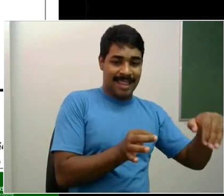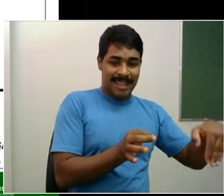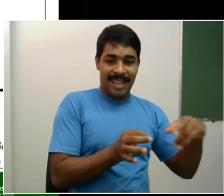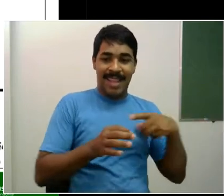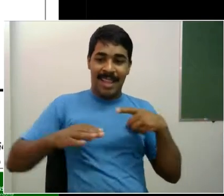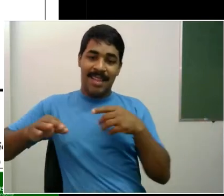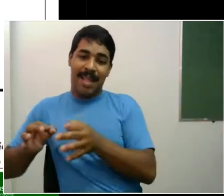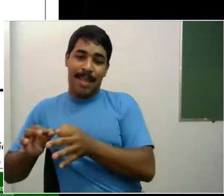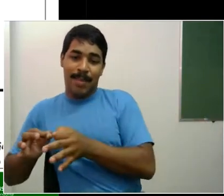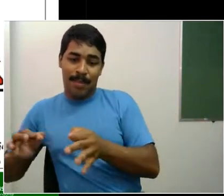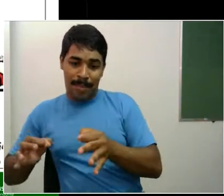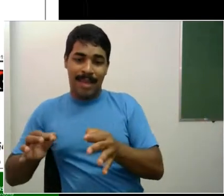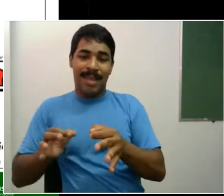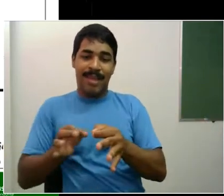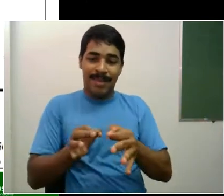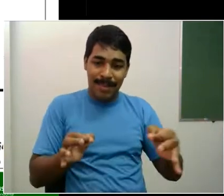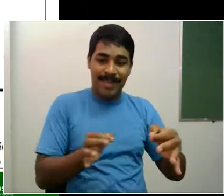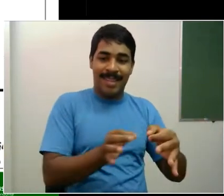de 10 metros por segundo.